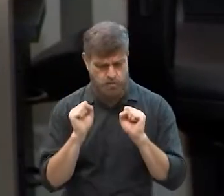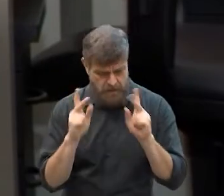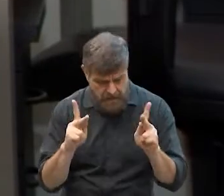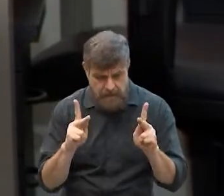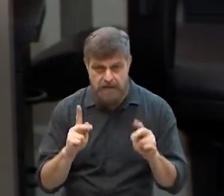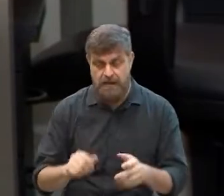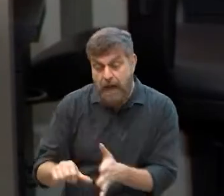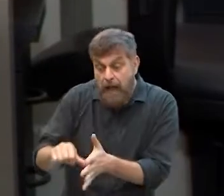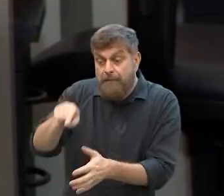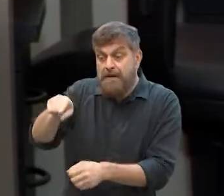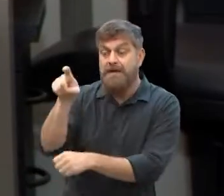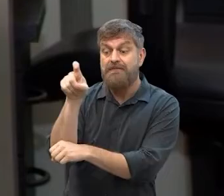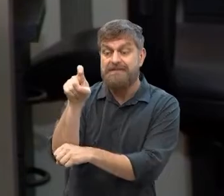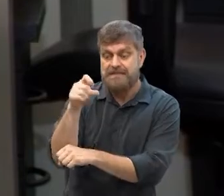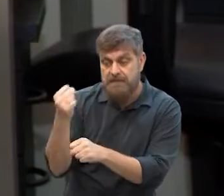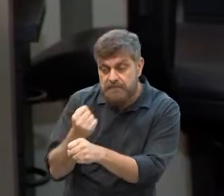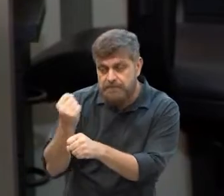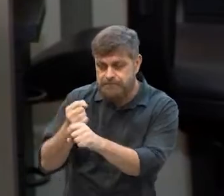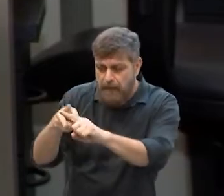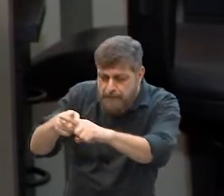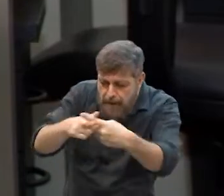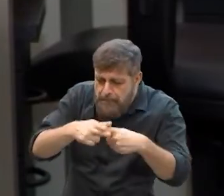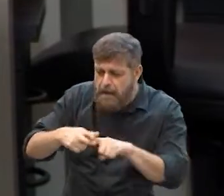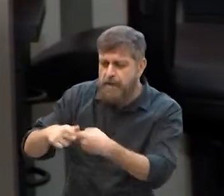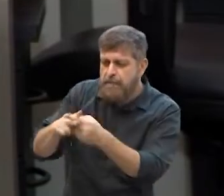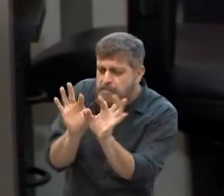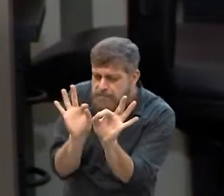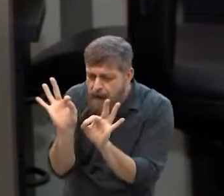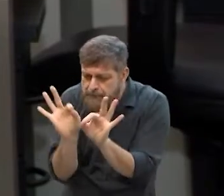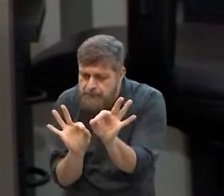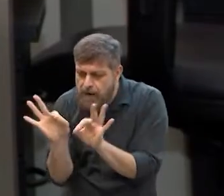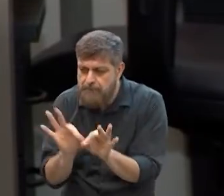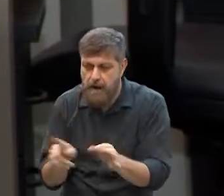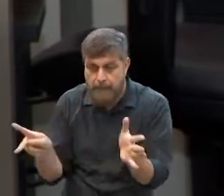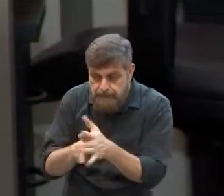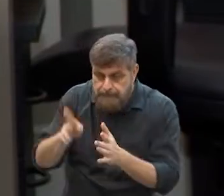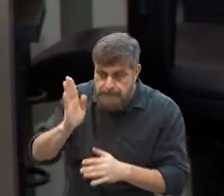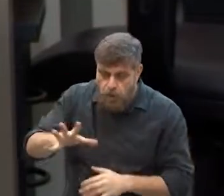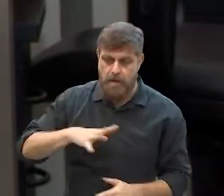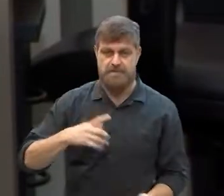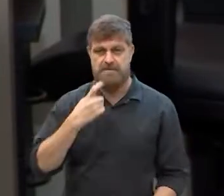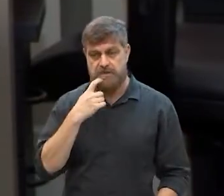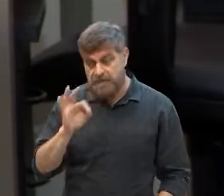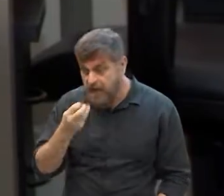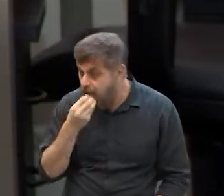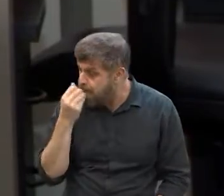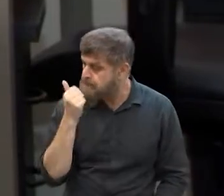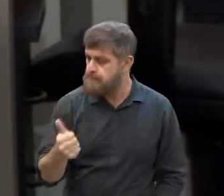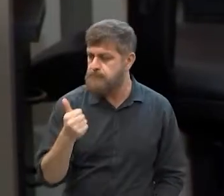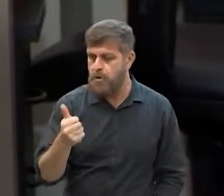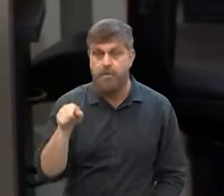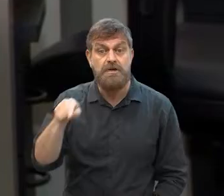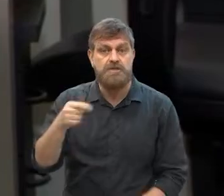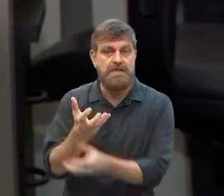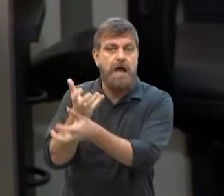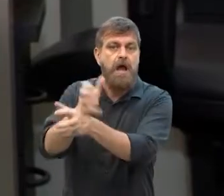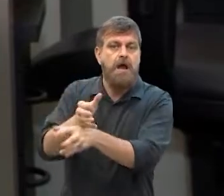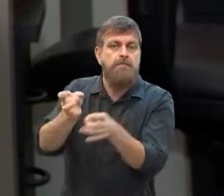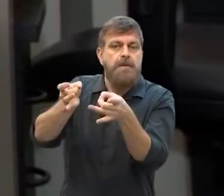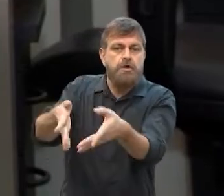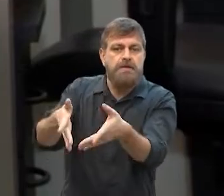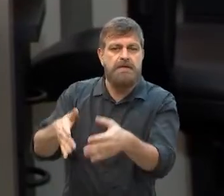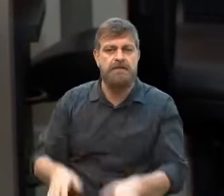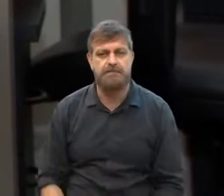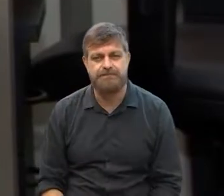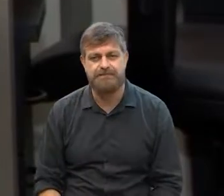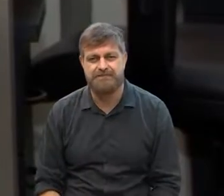primeiro vamos reformar e revitalizar um espaço da cidade, que é muito bom e que está abandonado.